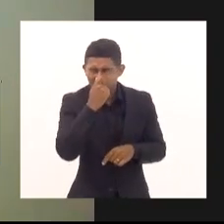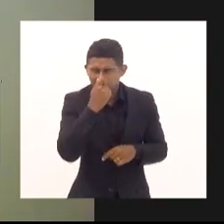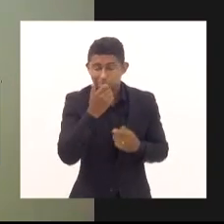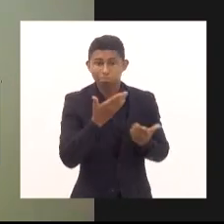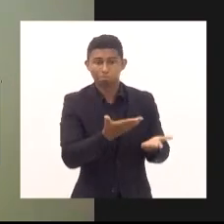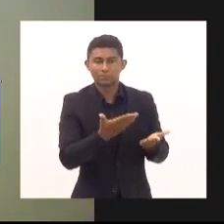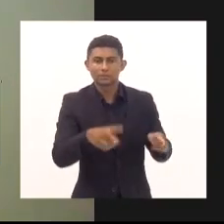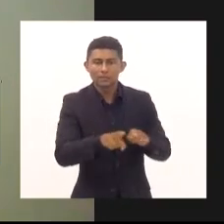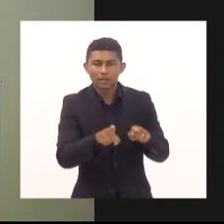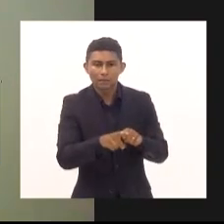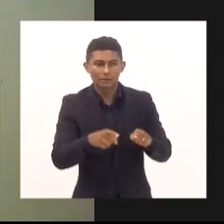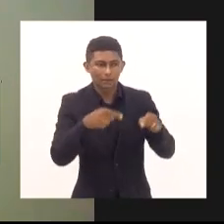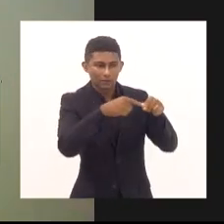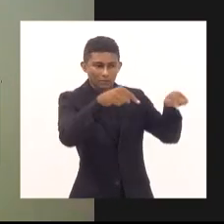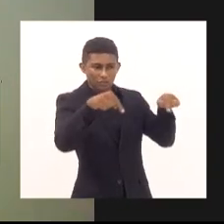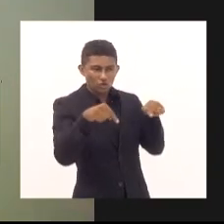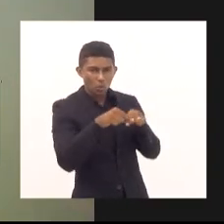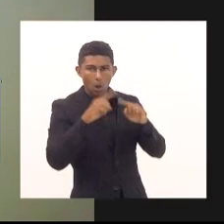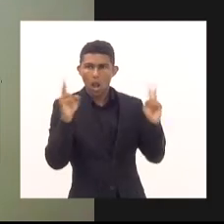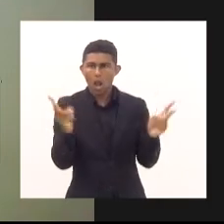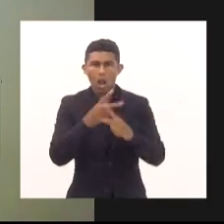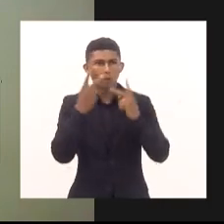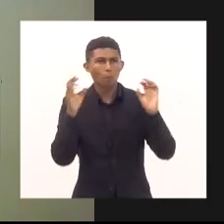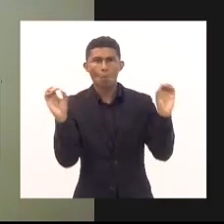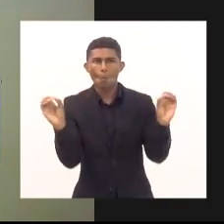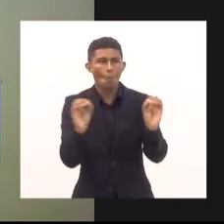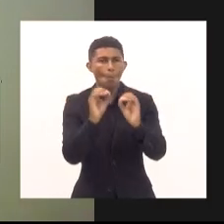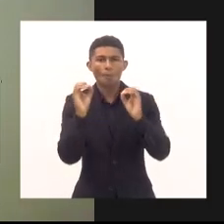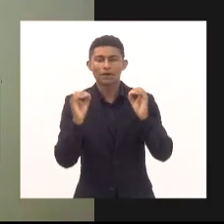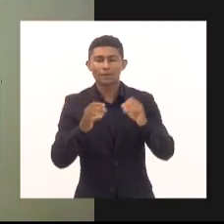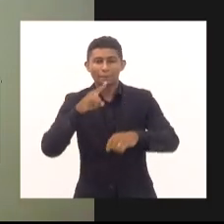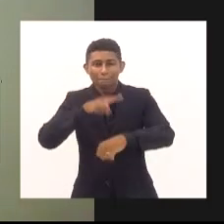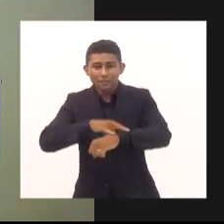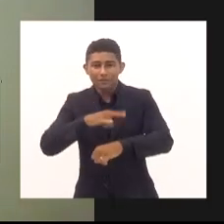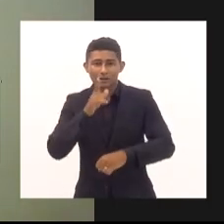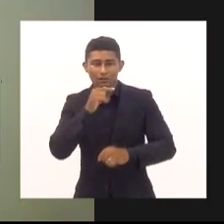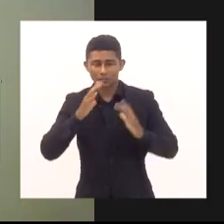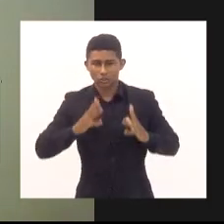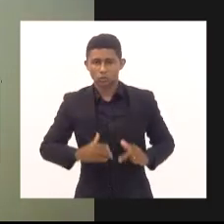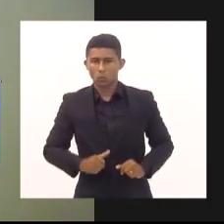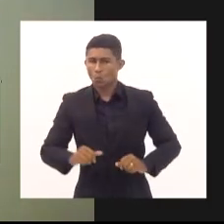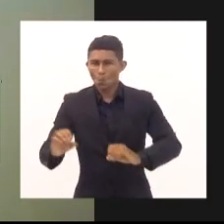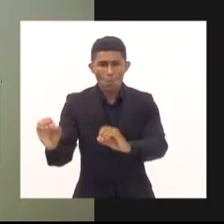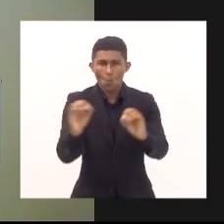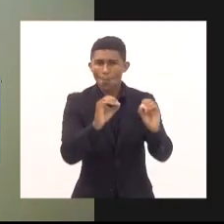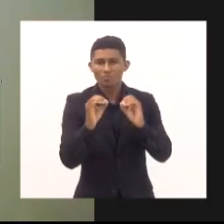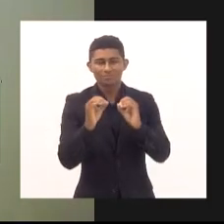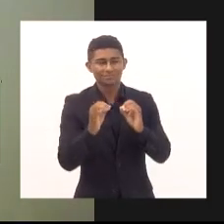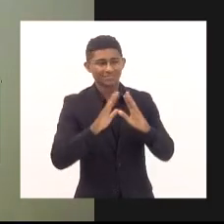sem ventilação, banheiros sem água limpa, problemas estruturais em boa parte das